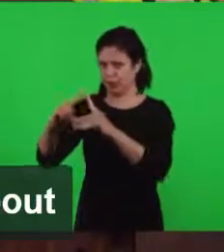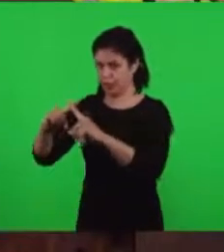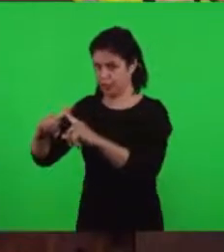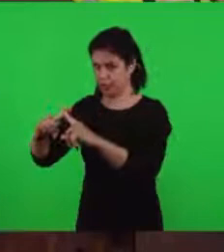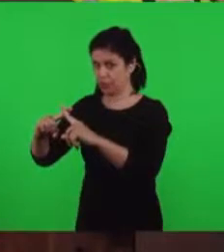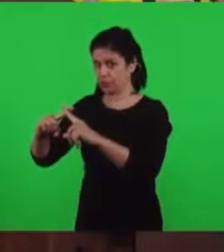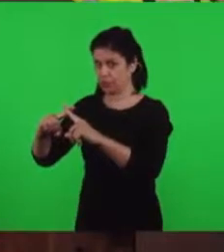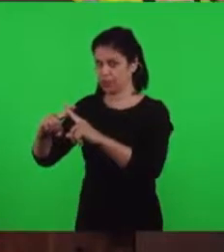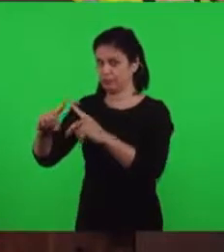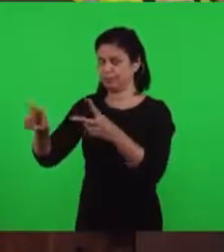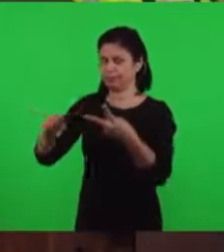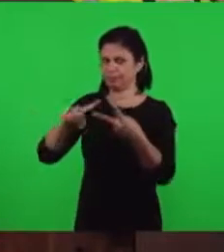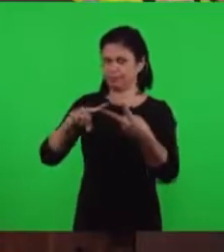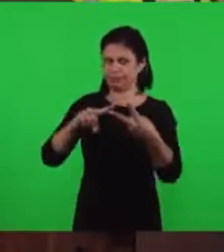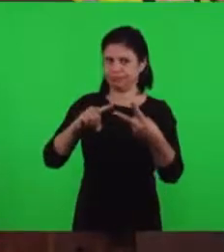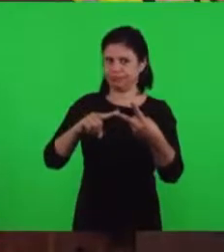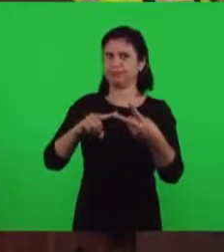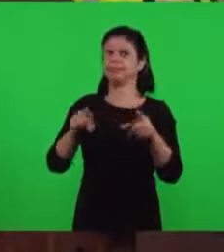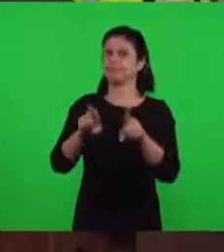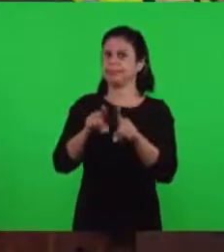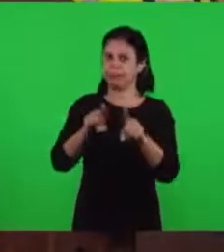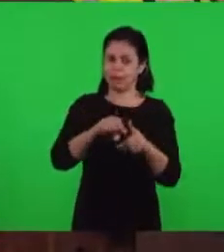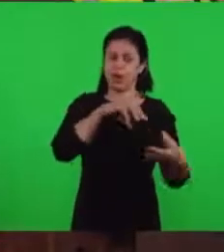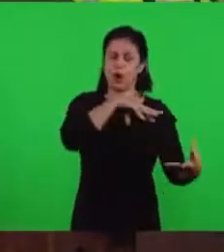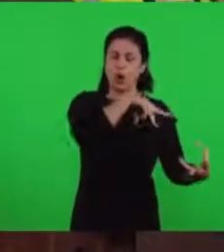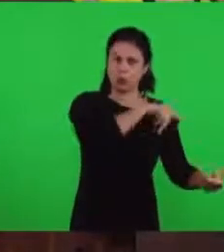relação ao mundo todos